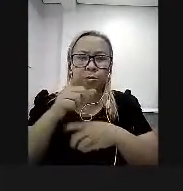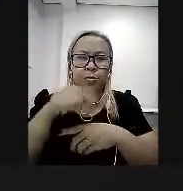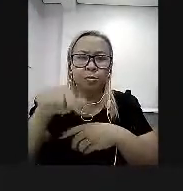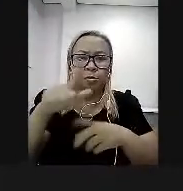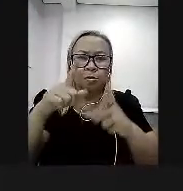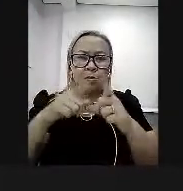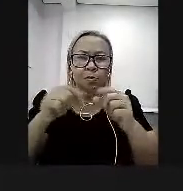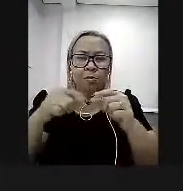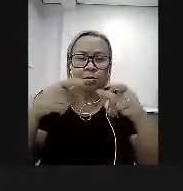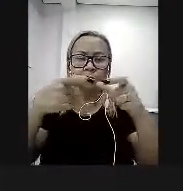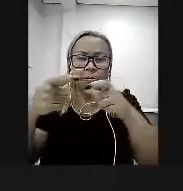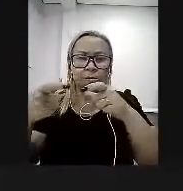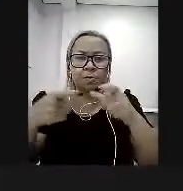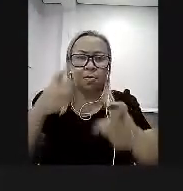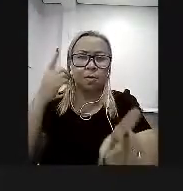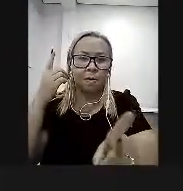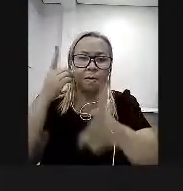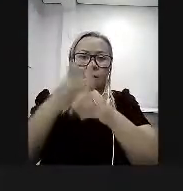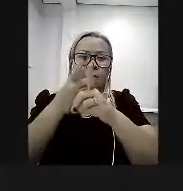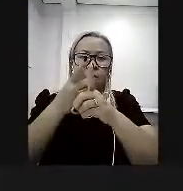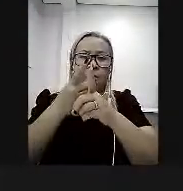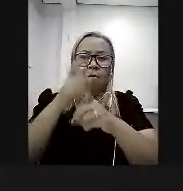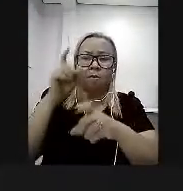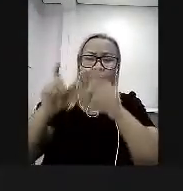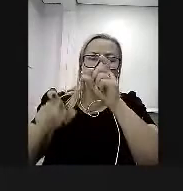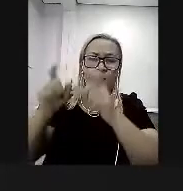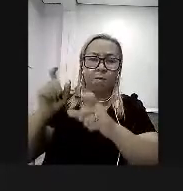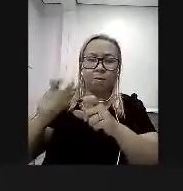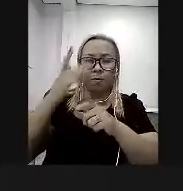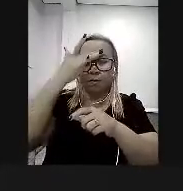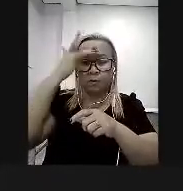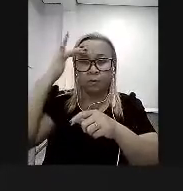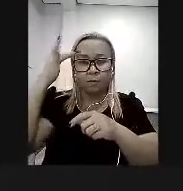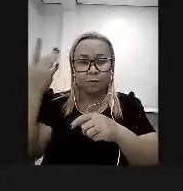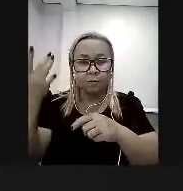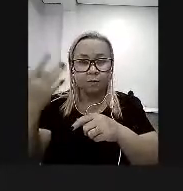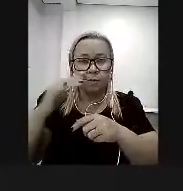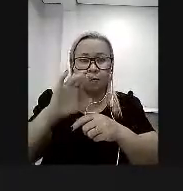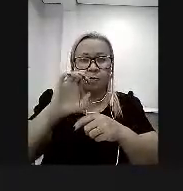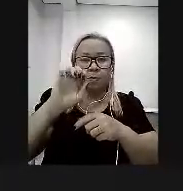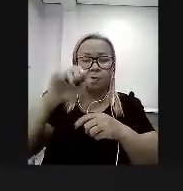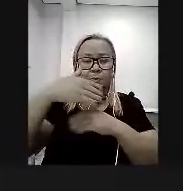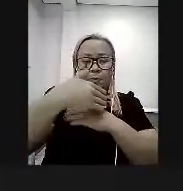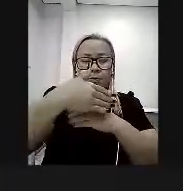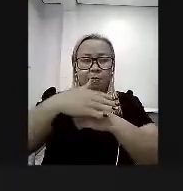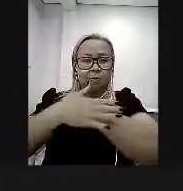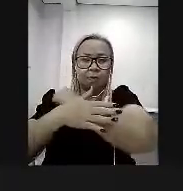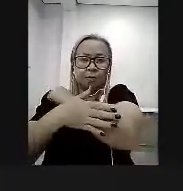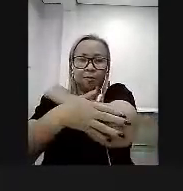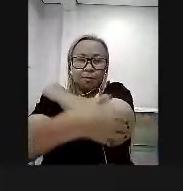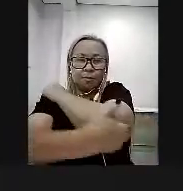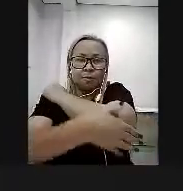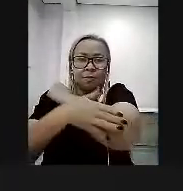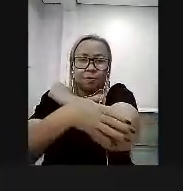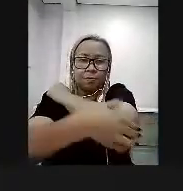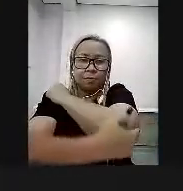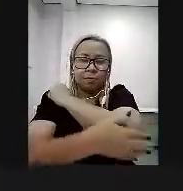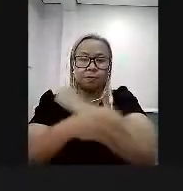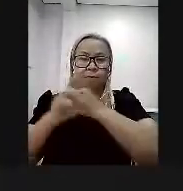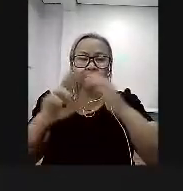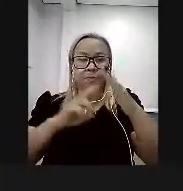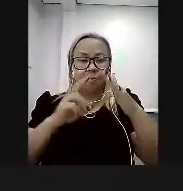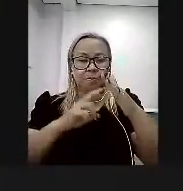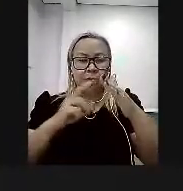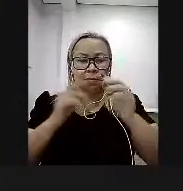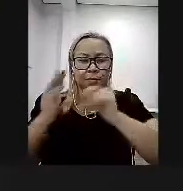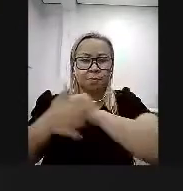encontro das pessoas, as esquinas, né? E a rodoviária é uma grande